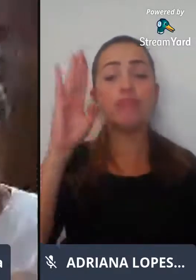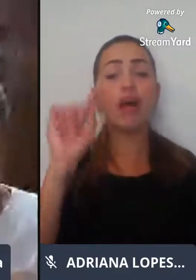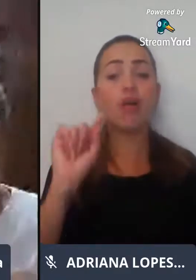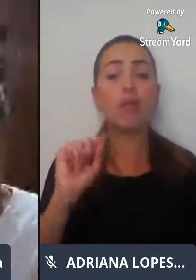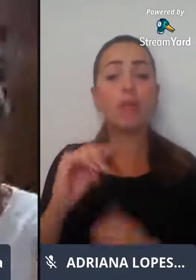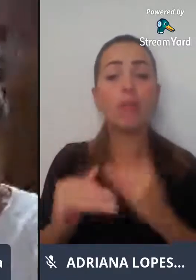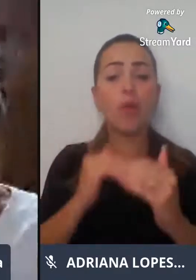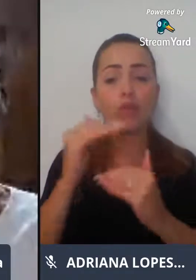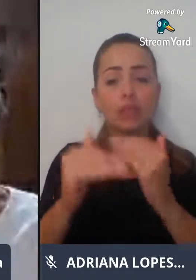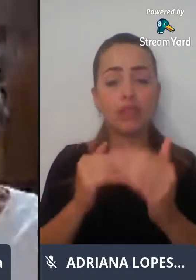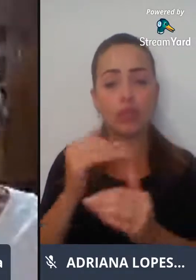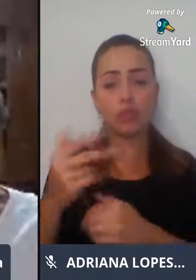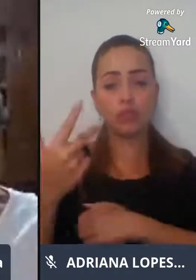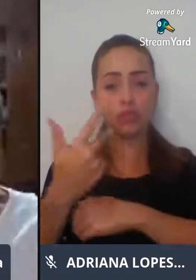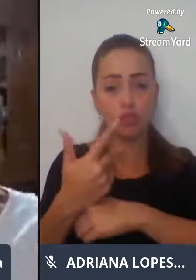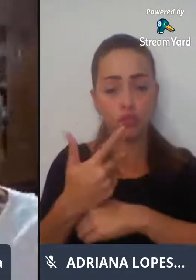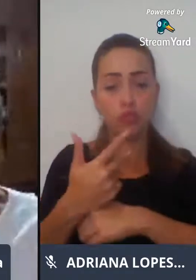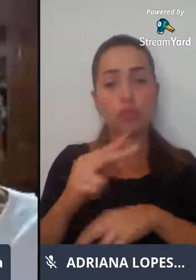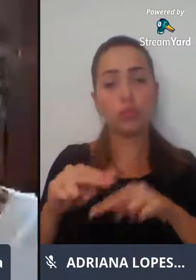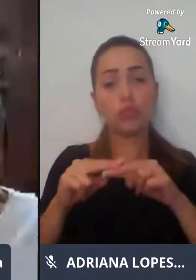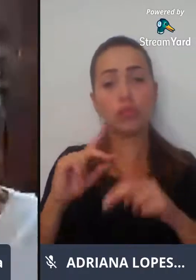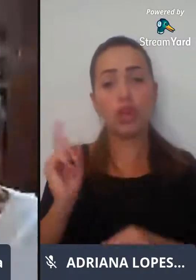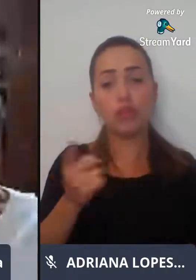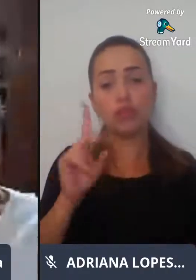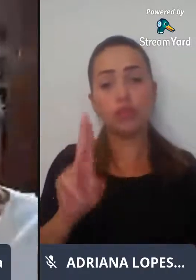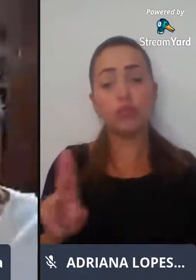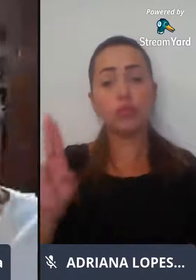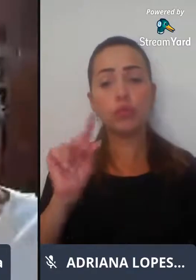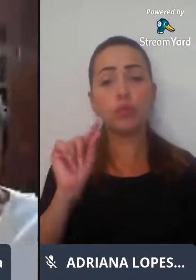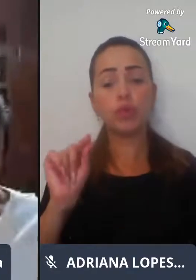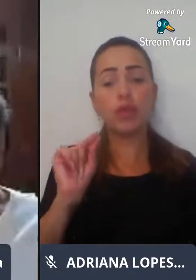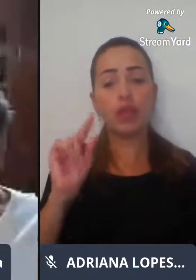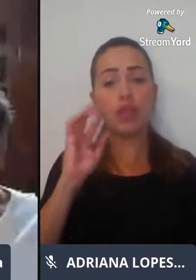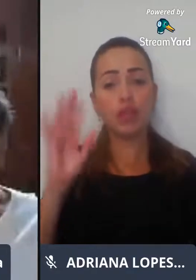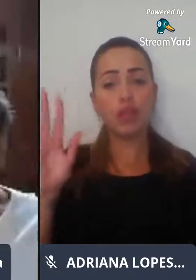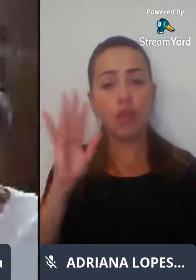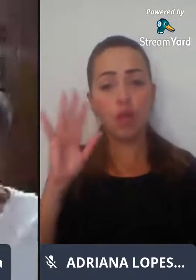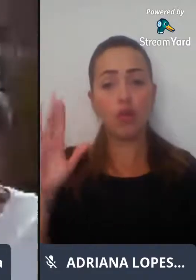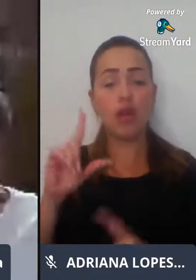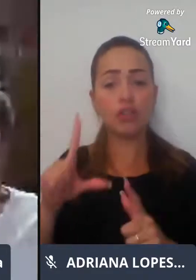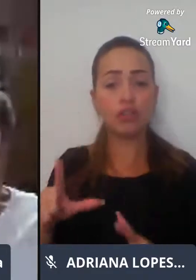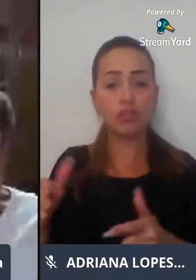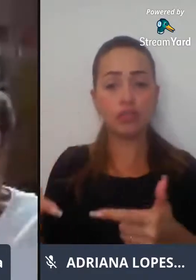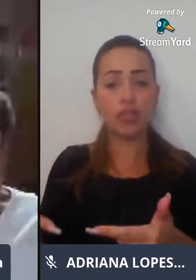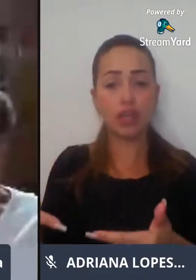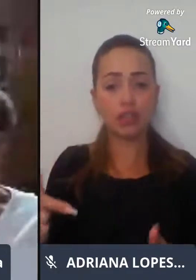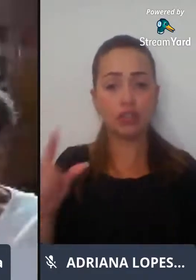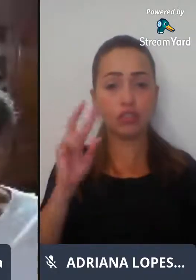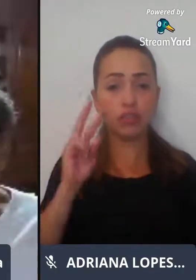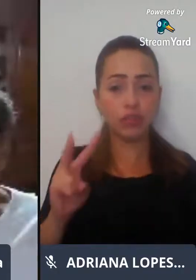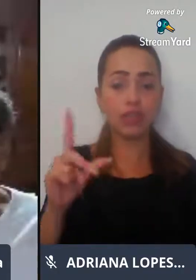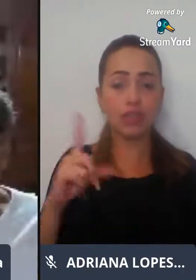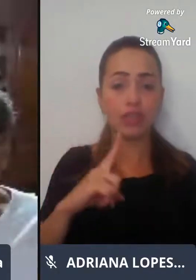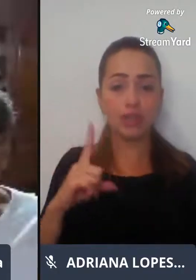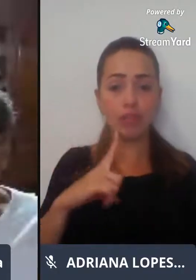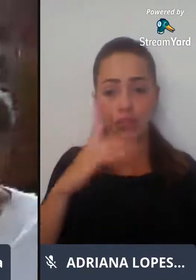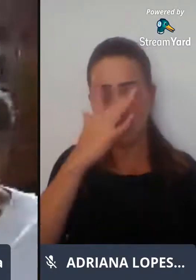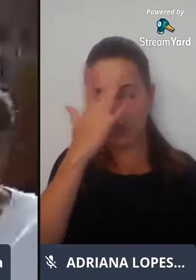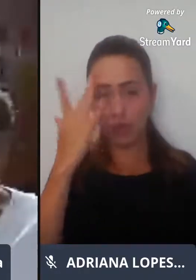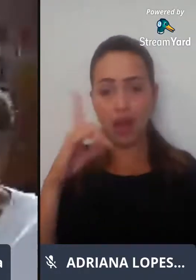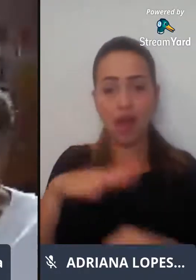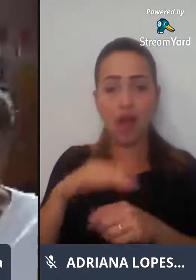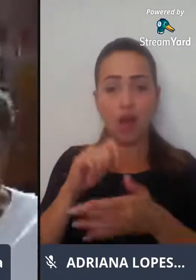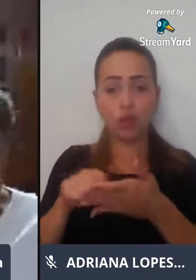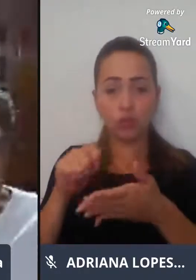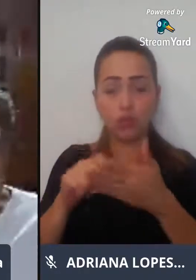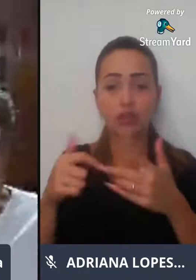desses vídeos. E, para isso, a gente tem usado a teoria da atividade, já vi que a Deise Soto está aí, da UNEMATIC, que tem trabalhado muito comigo